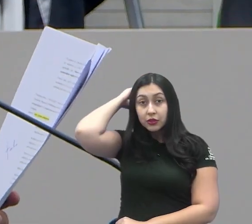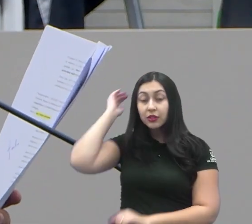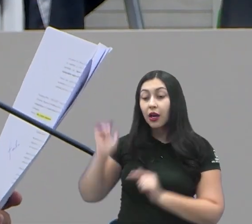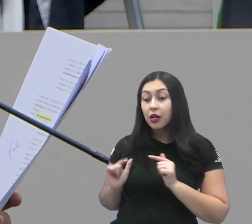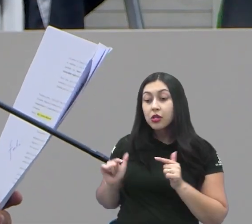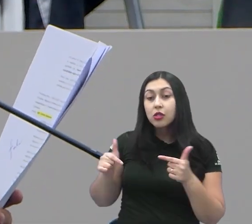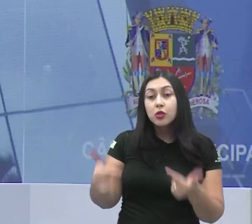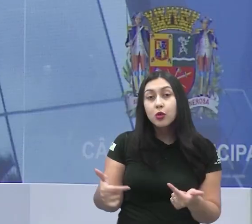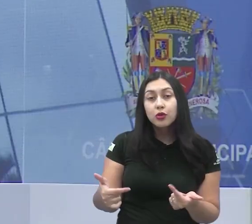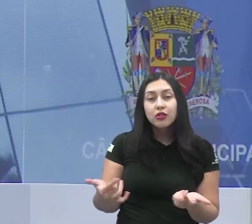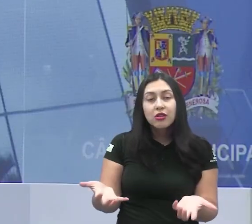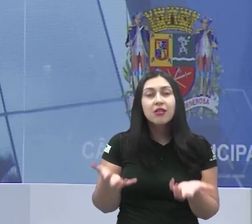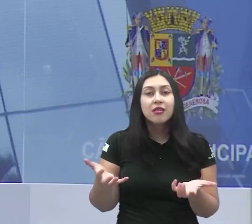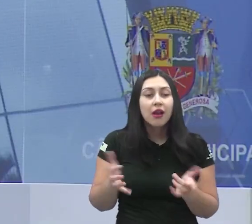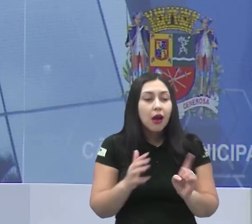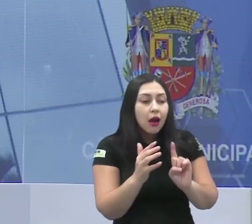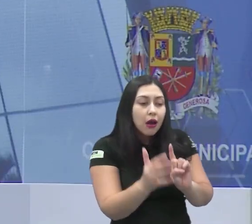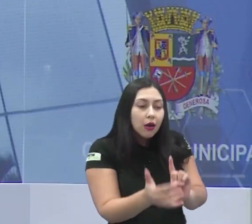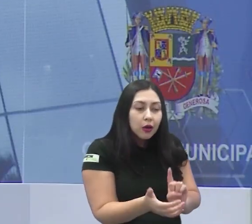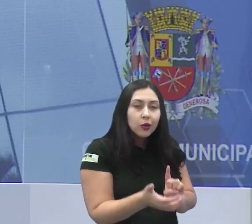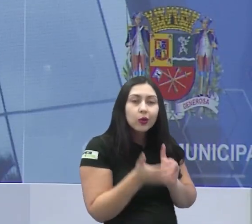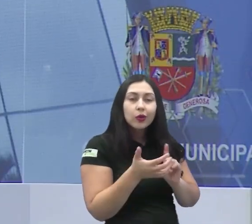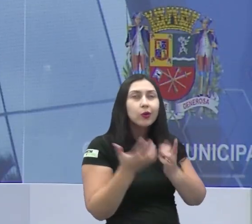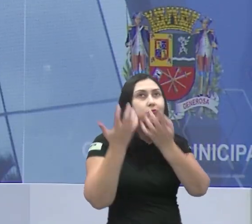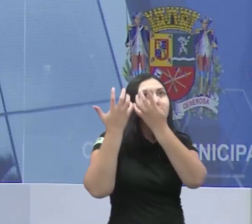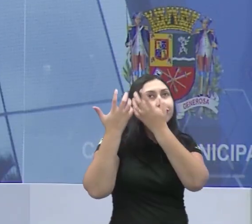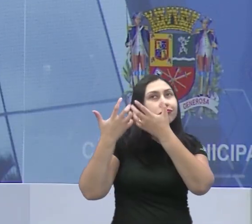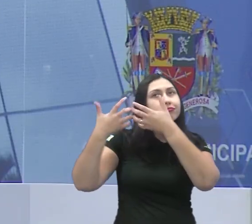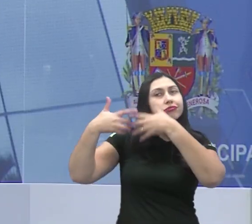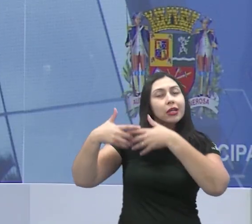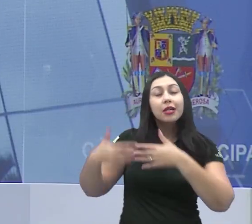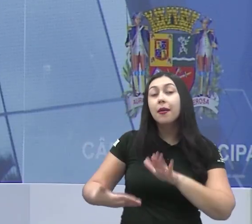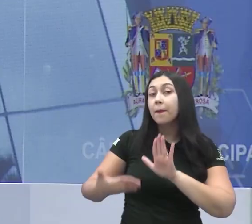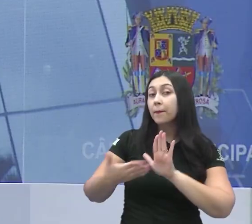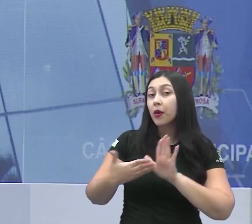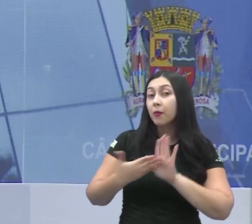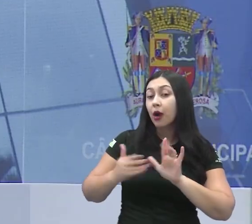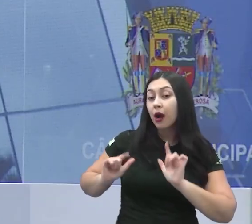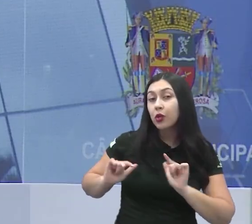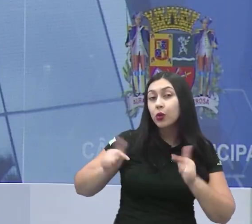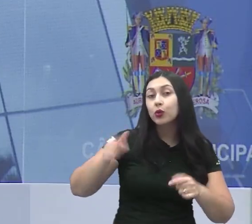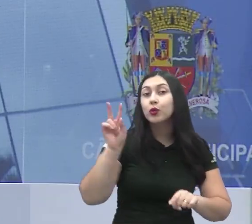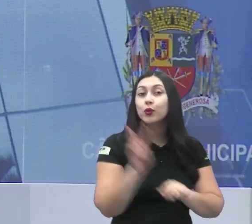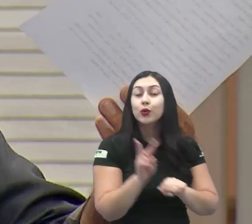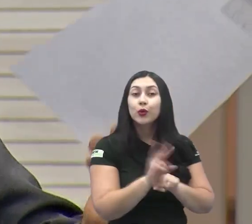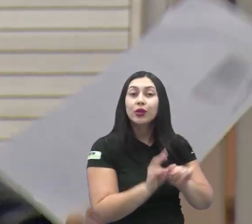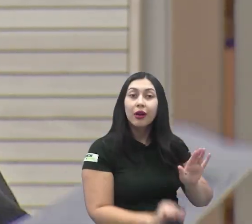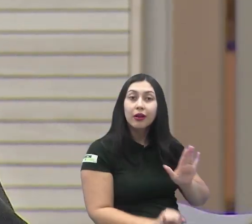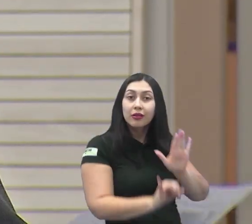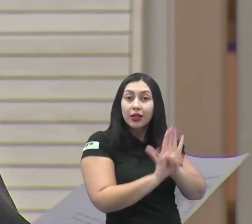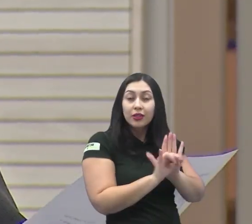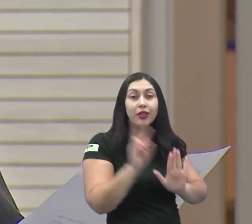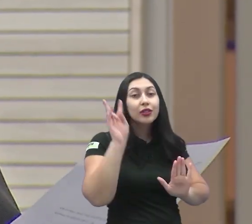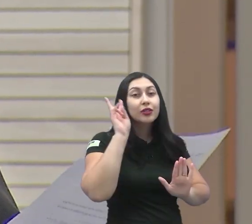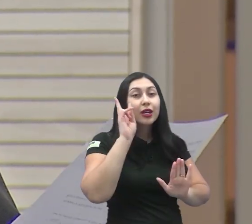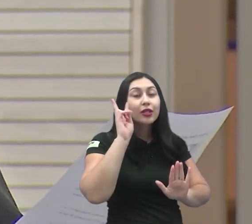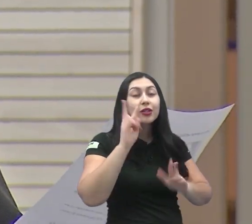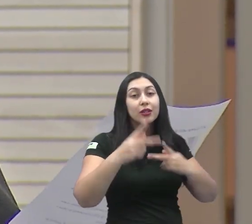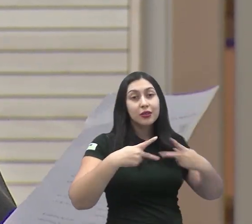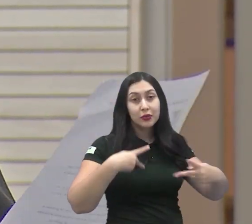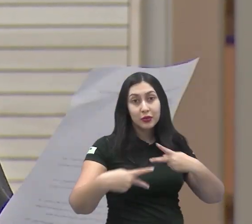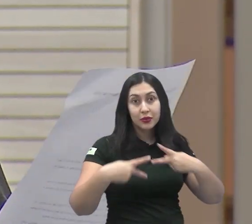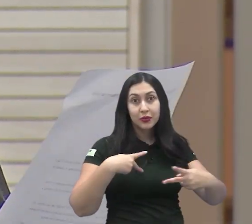Carlos Abranches, a iniciativa busca acolher, refletir e propor ações que preservem a